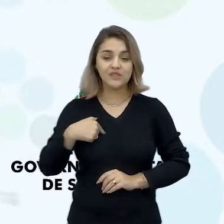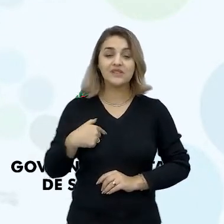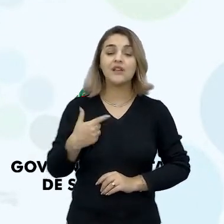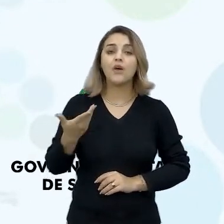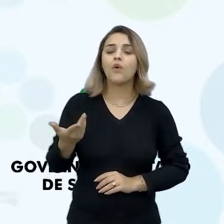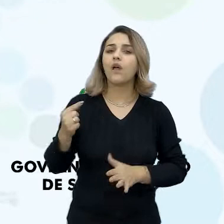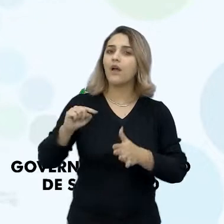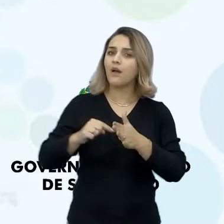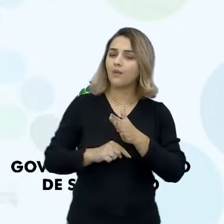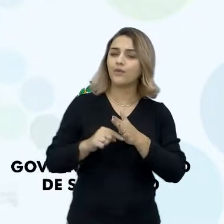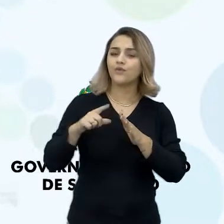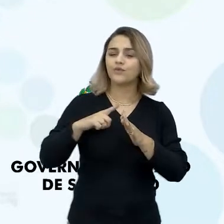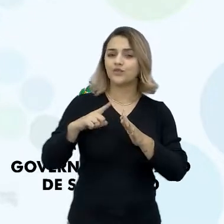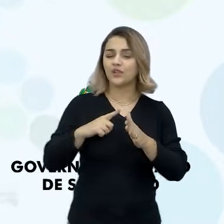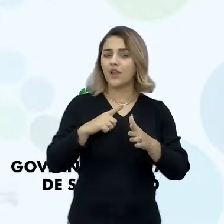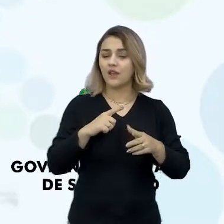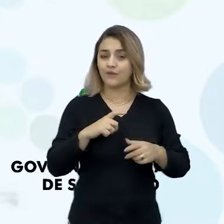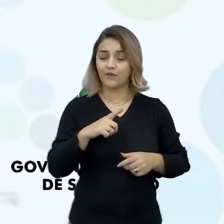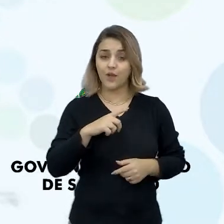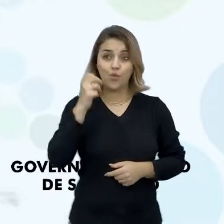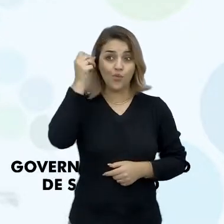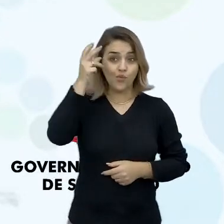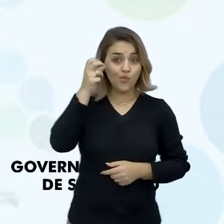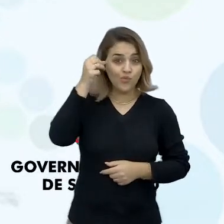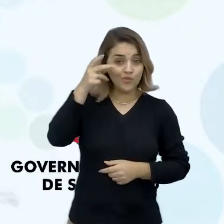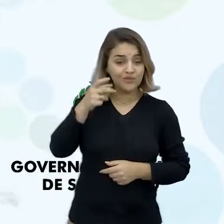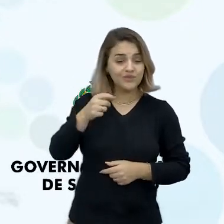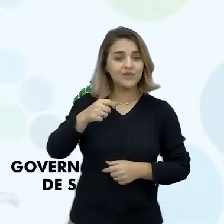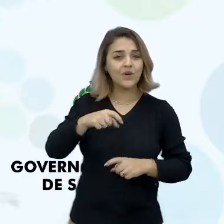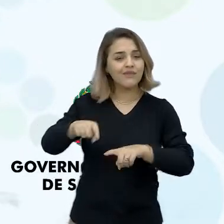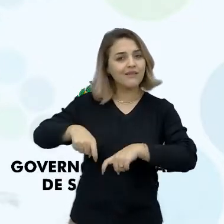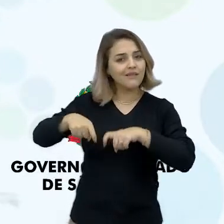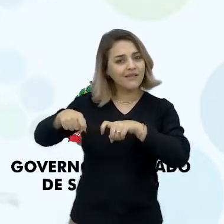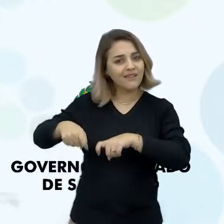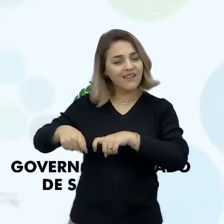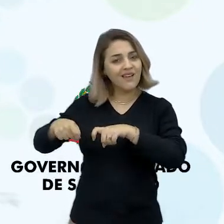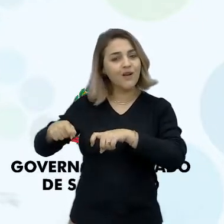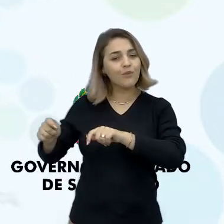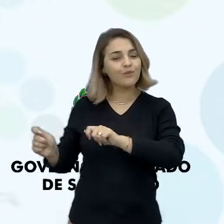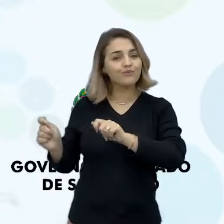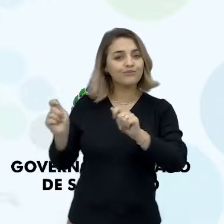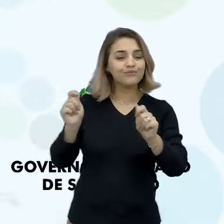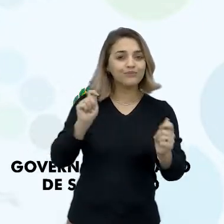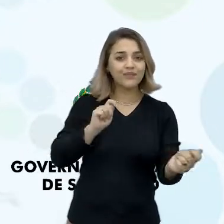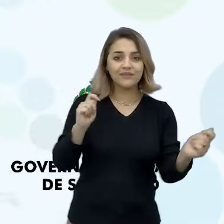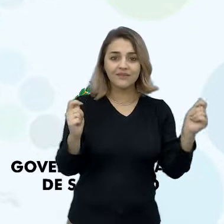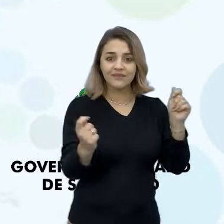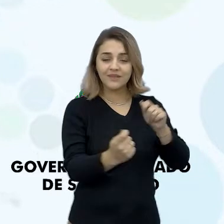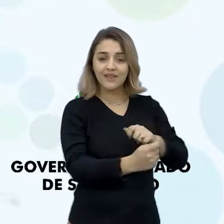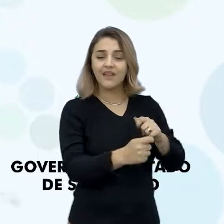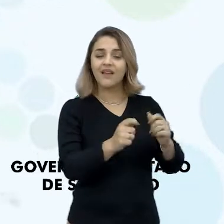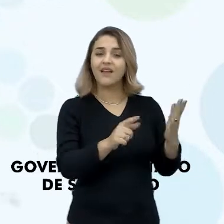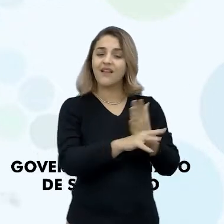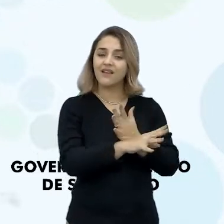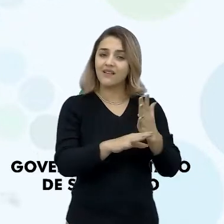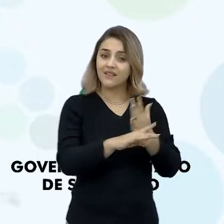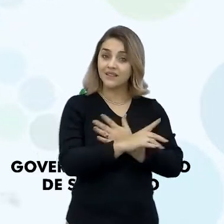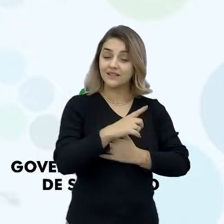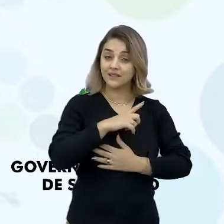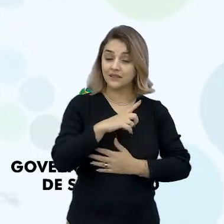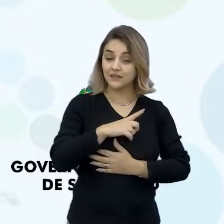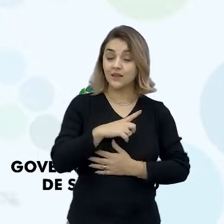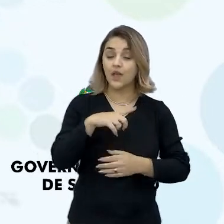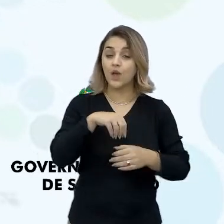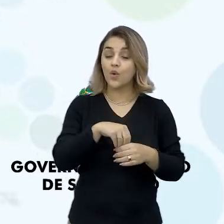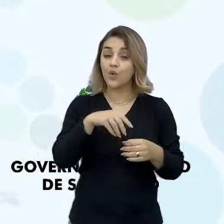cultura do solo, do campo à cidade, que faz parte também a unidade curricular 1, o indivíduo e o ambiente,